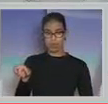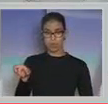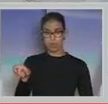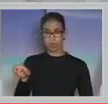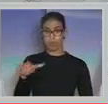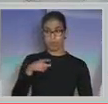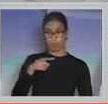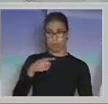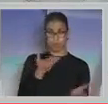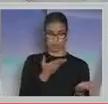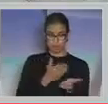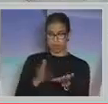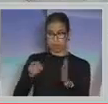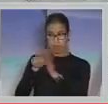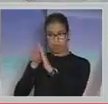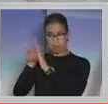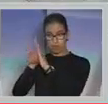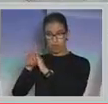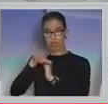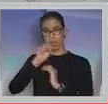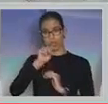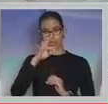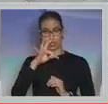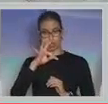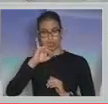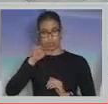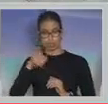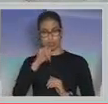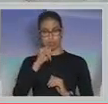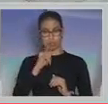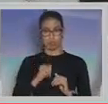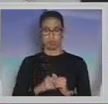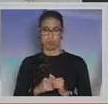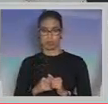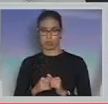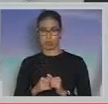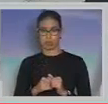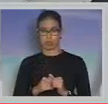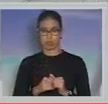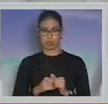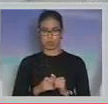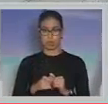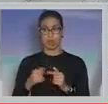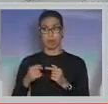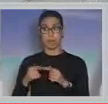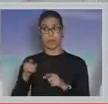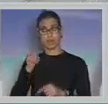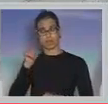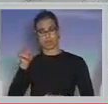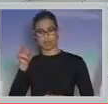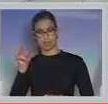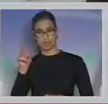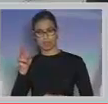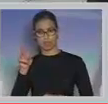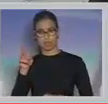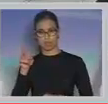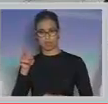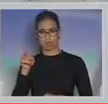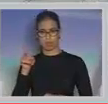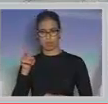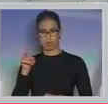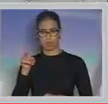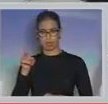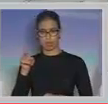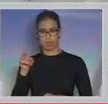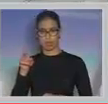pelo STJ já autorização para isso O porém ele não poderia ser investigado sem